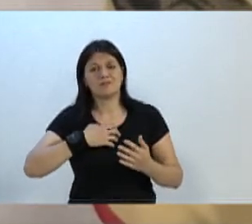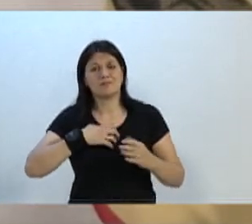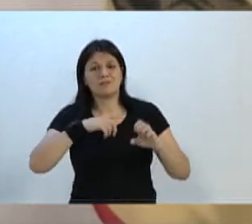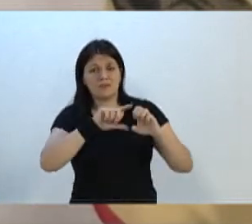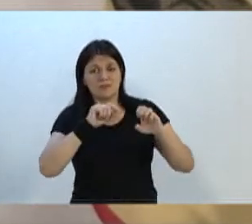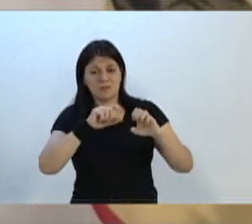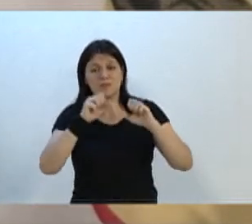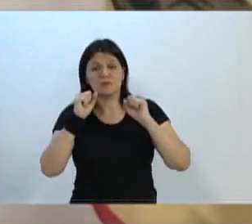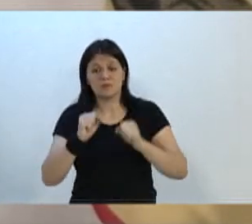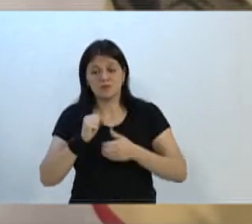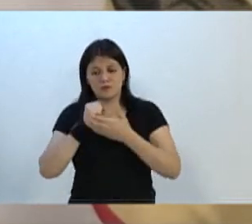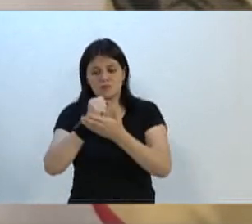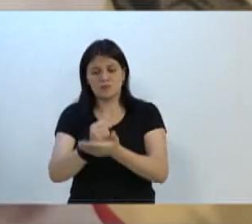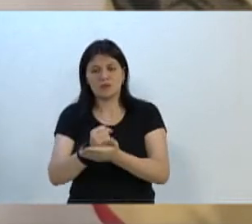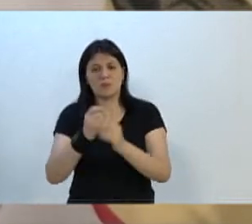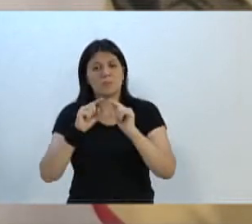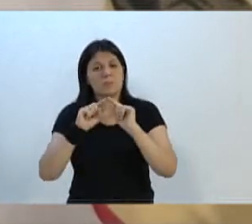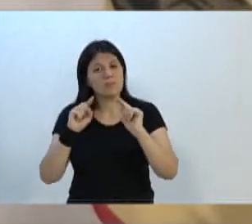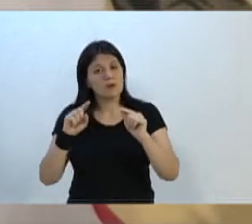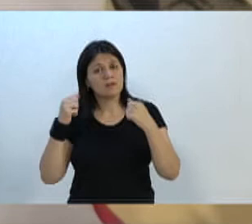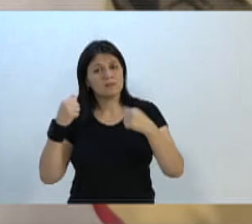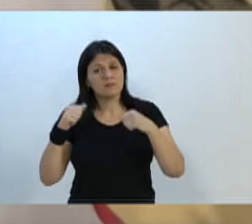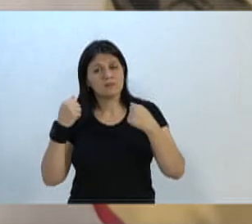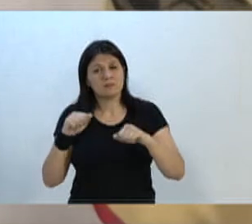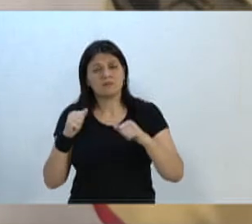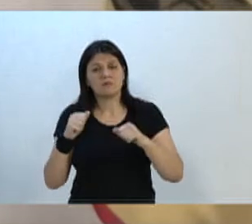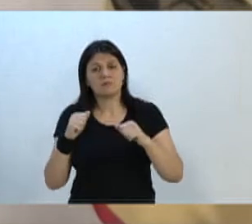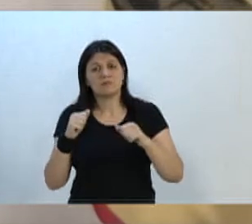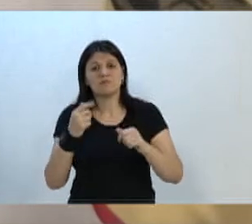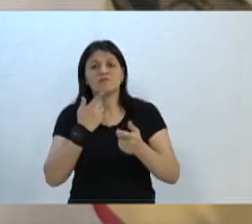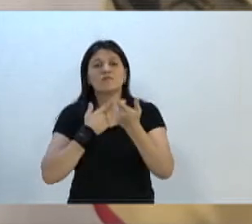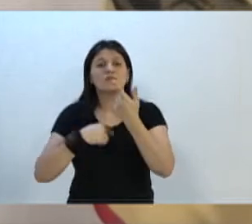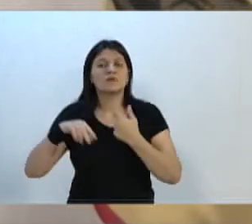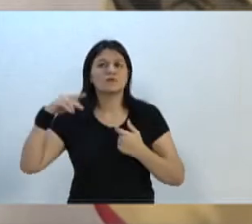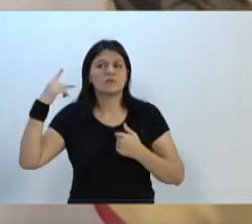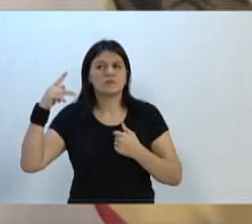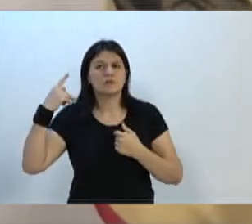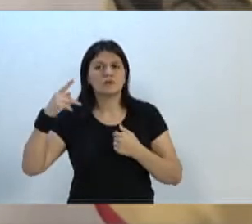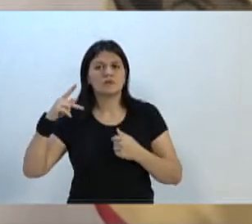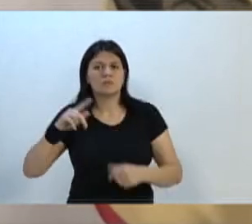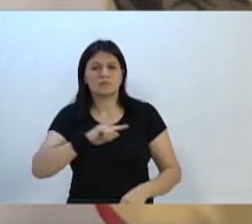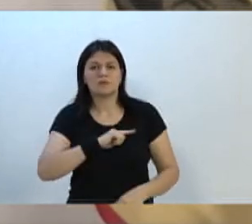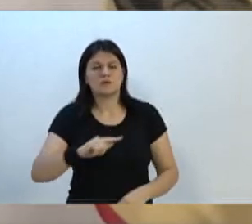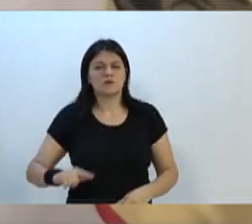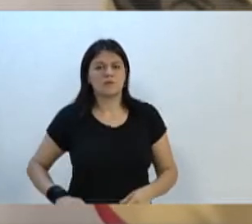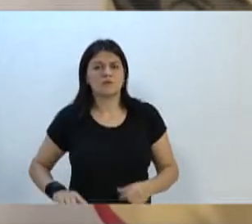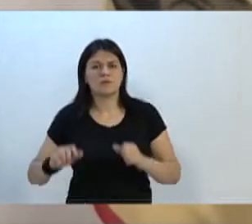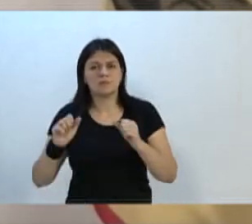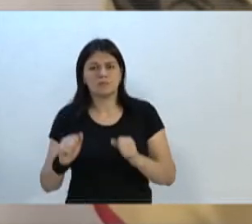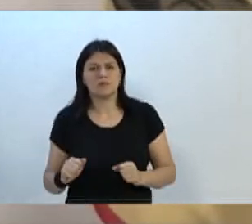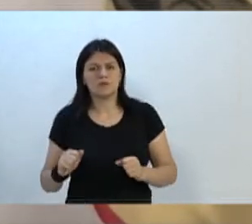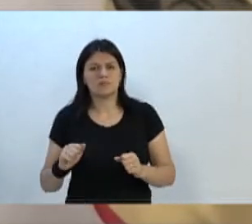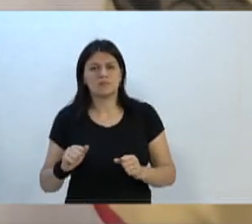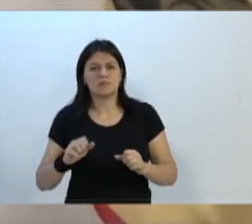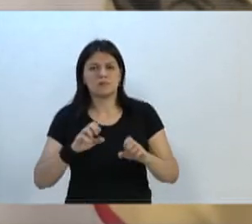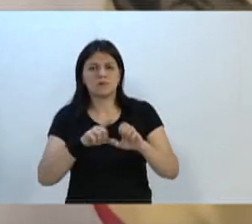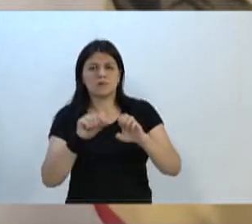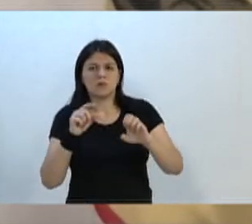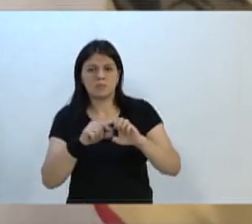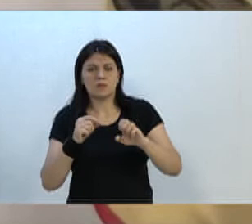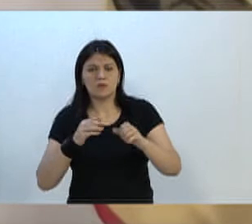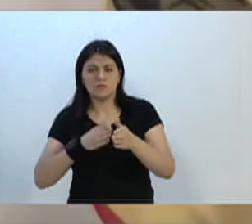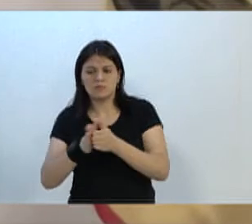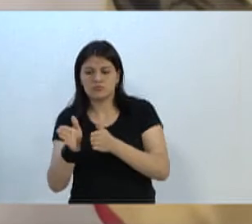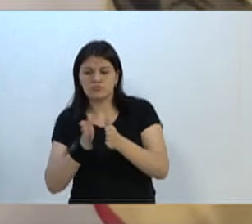pública no entanto é necessário apelo popular e vontade política para que o governo permita a atuação das empresas e também para que não